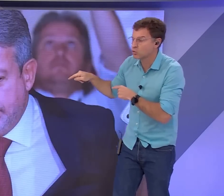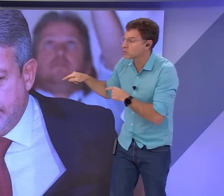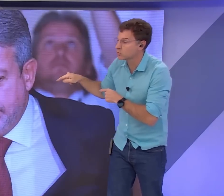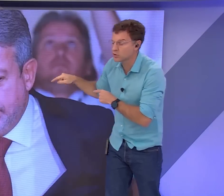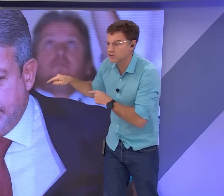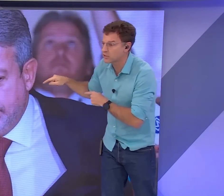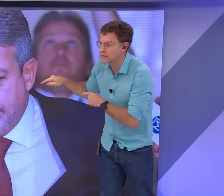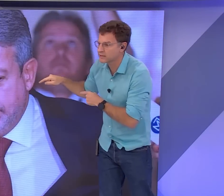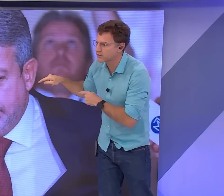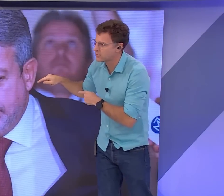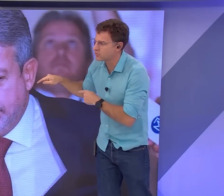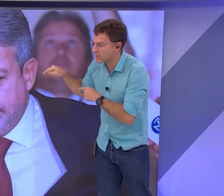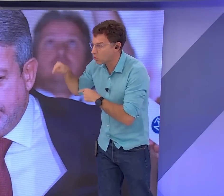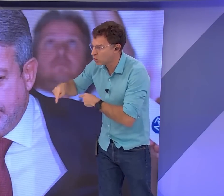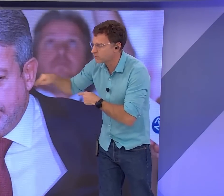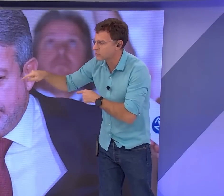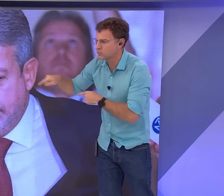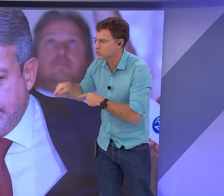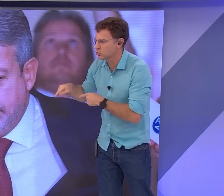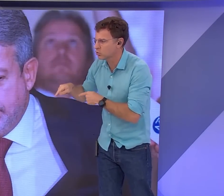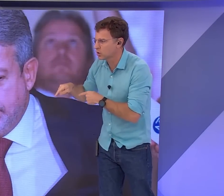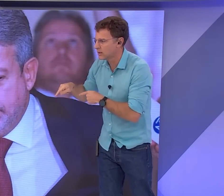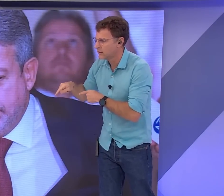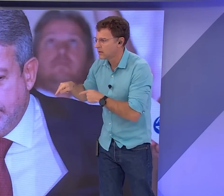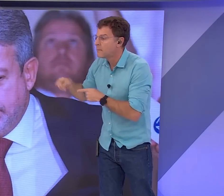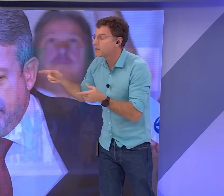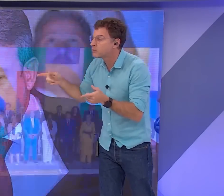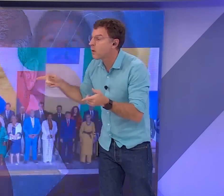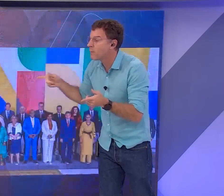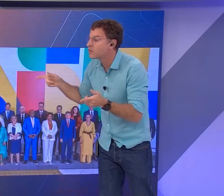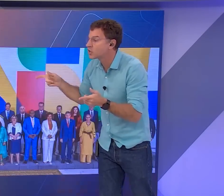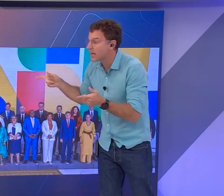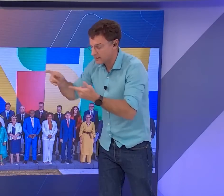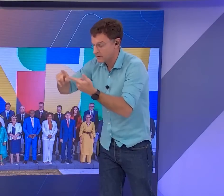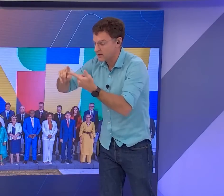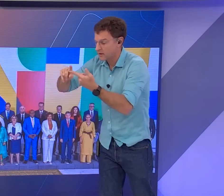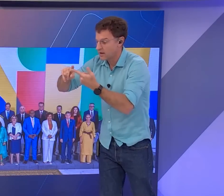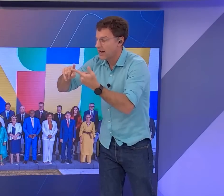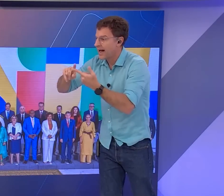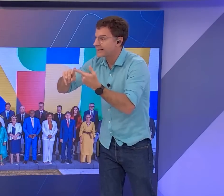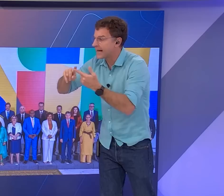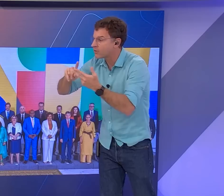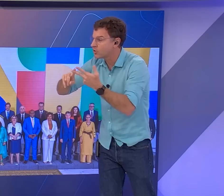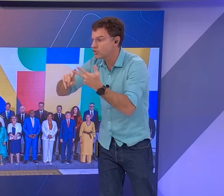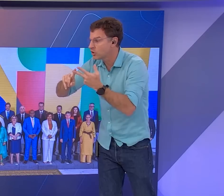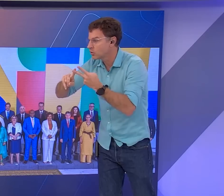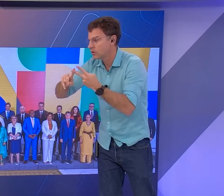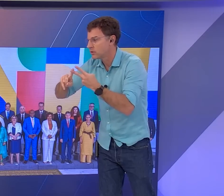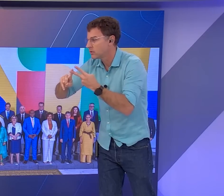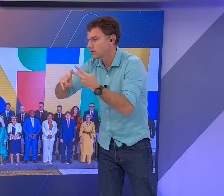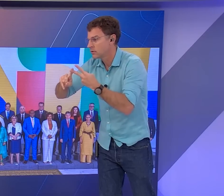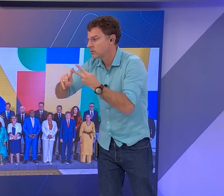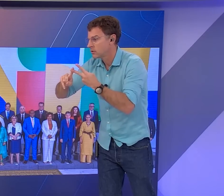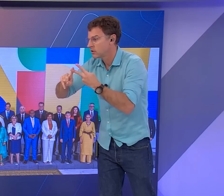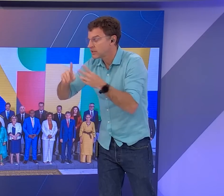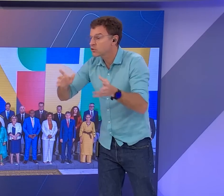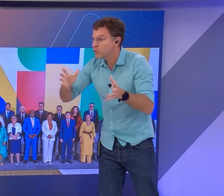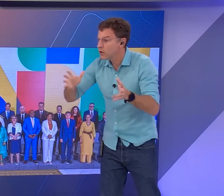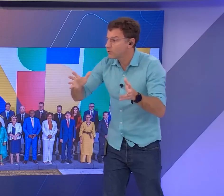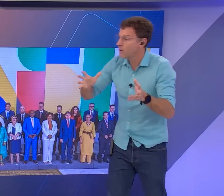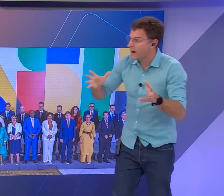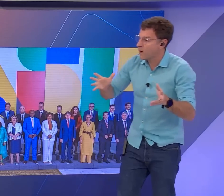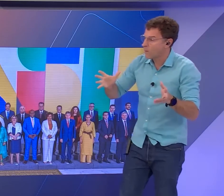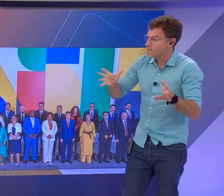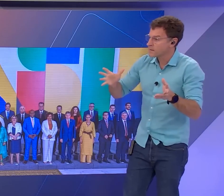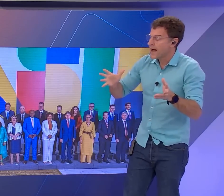carrega junto as únicas lideranças que a gente tem hoje para substituir o Lula. Principalmente quem? Haddad e Dino. Se esse